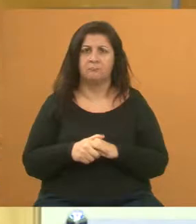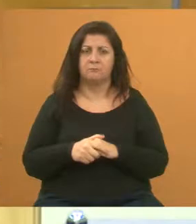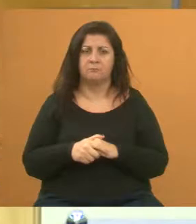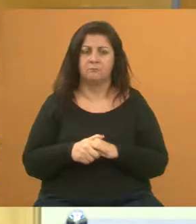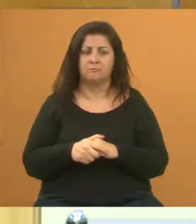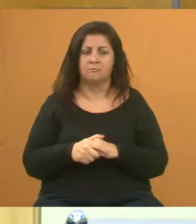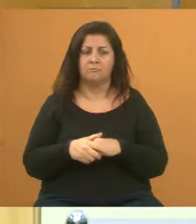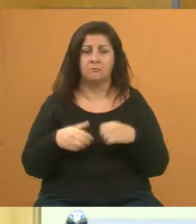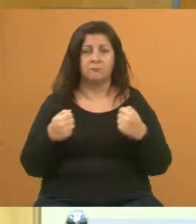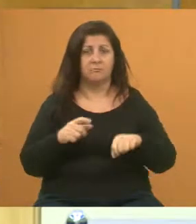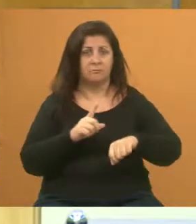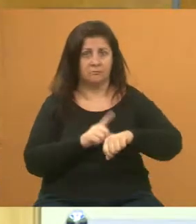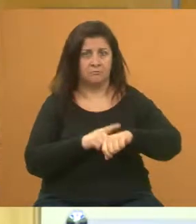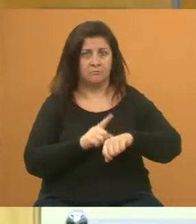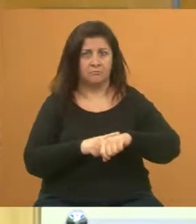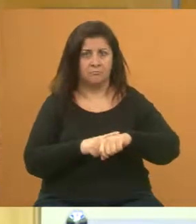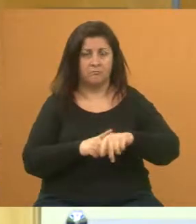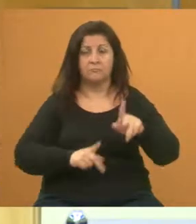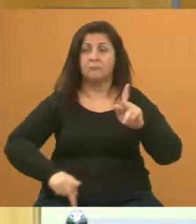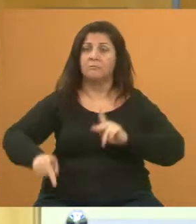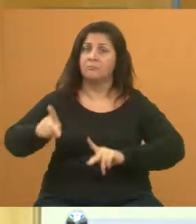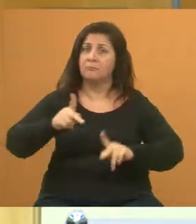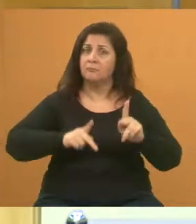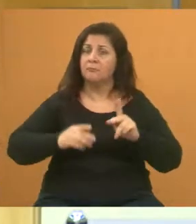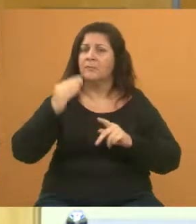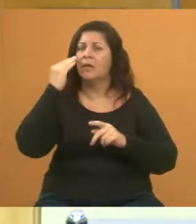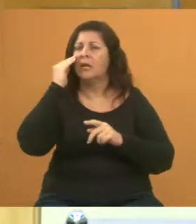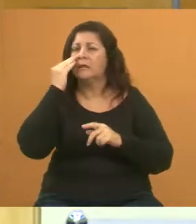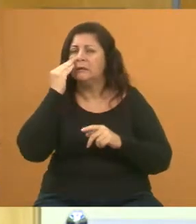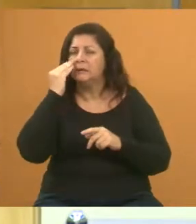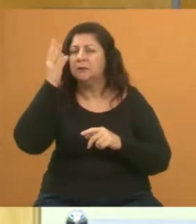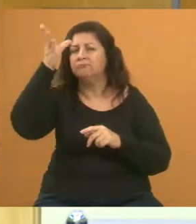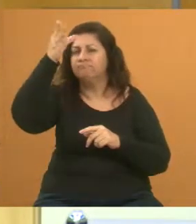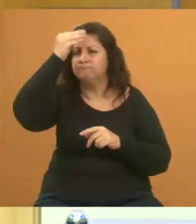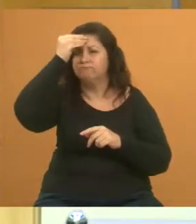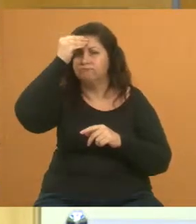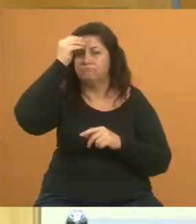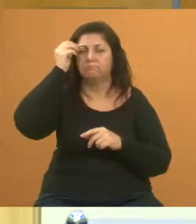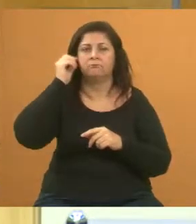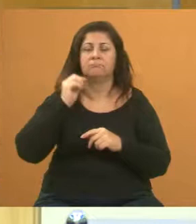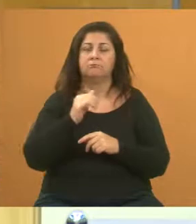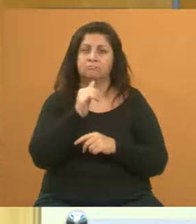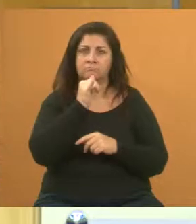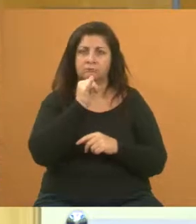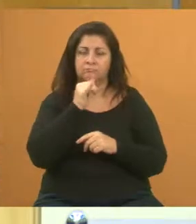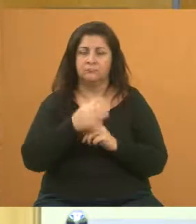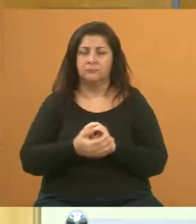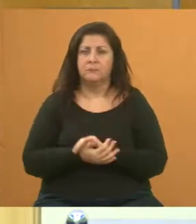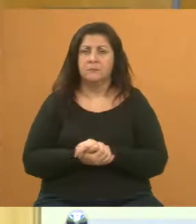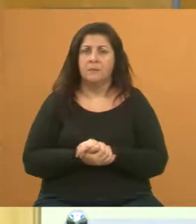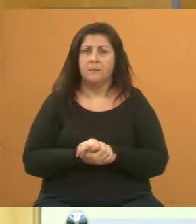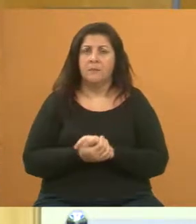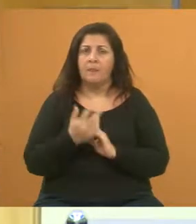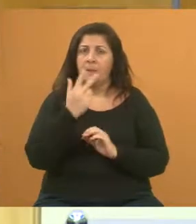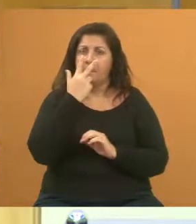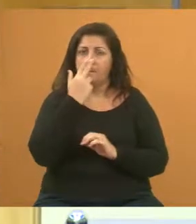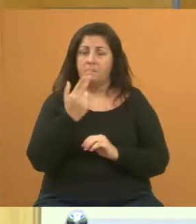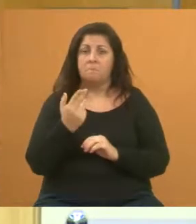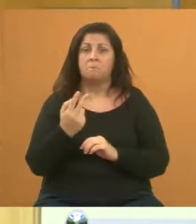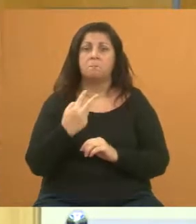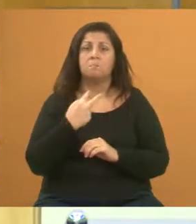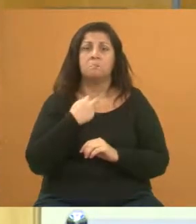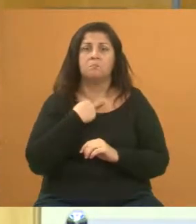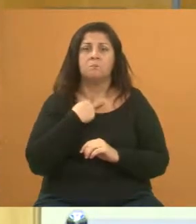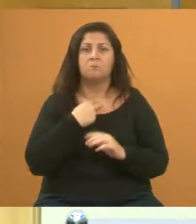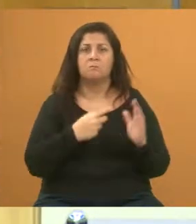a gente precisa dar um tempo para a sociedade trabalhar essa conscientização. Por exemplo, eu acho que não deveria